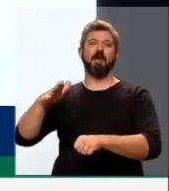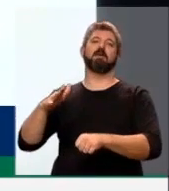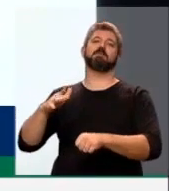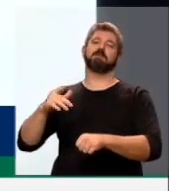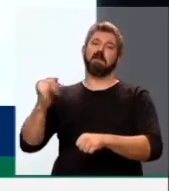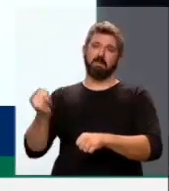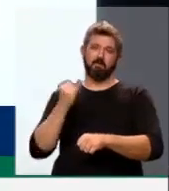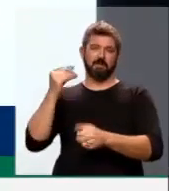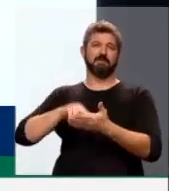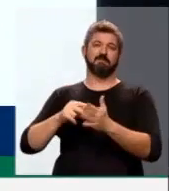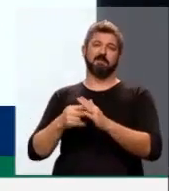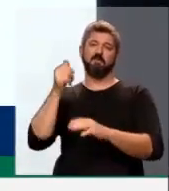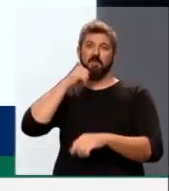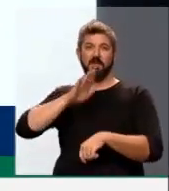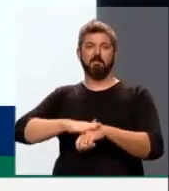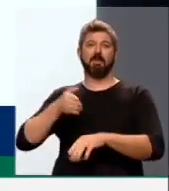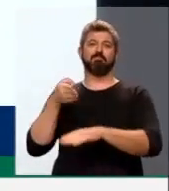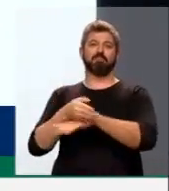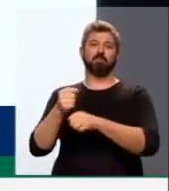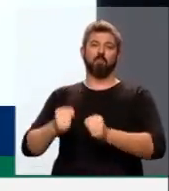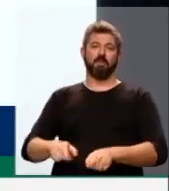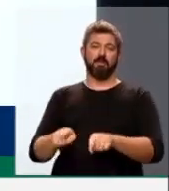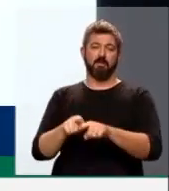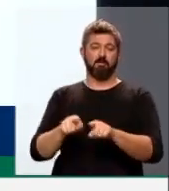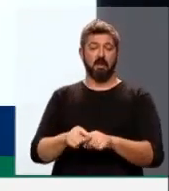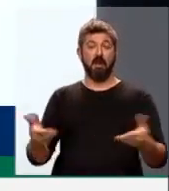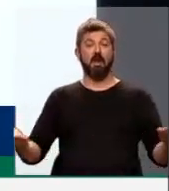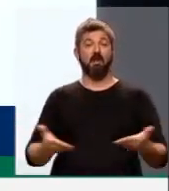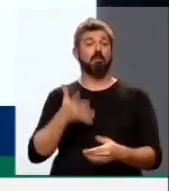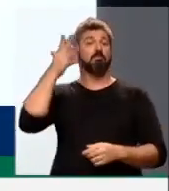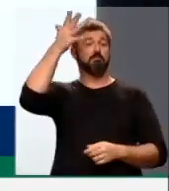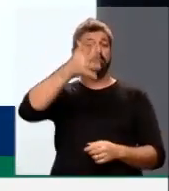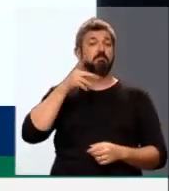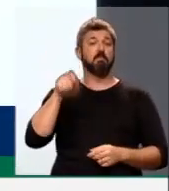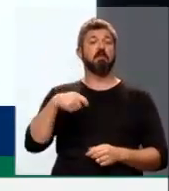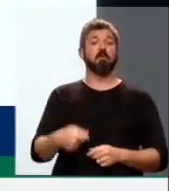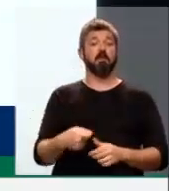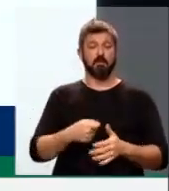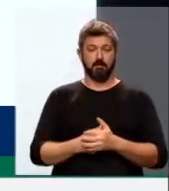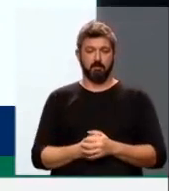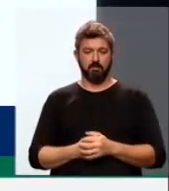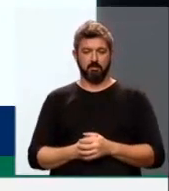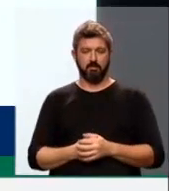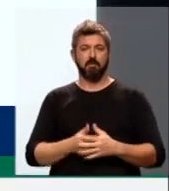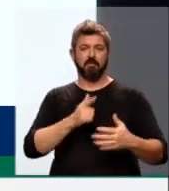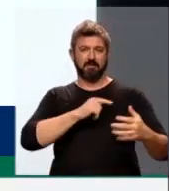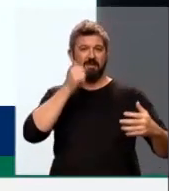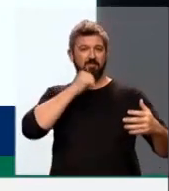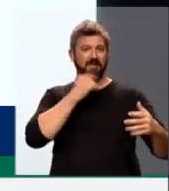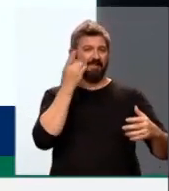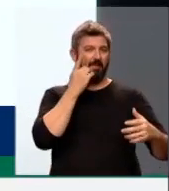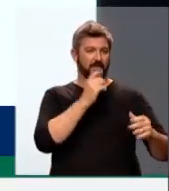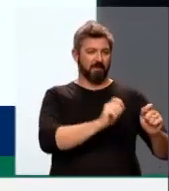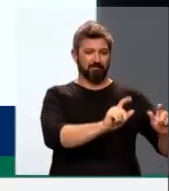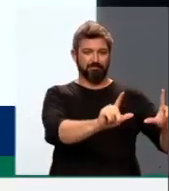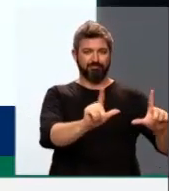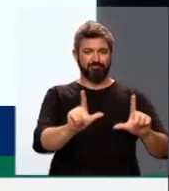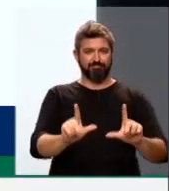Eu já passo imediatamente a palavra, então, já tem algumas deputadas